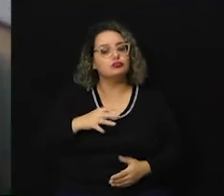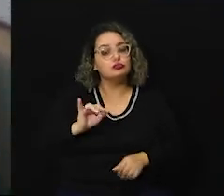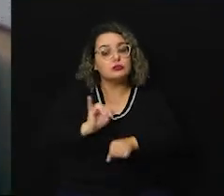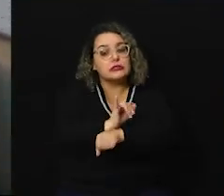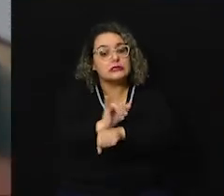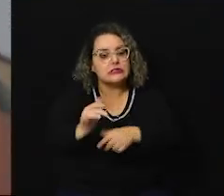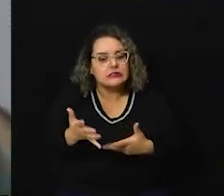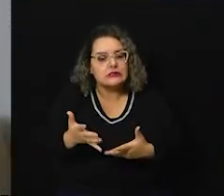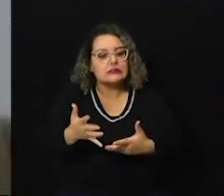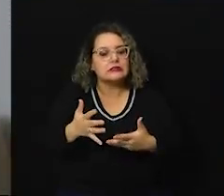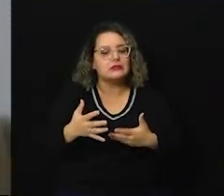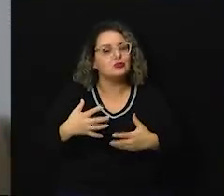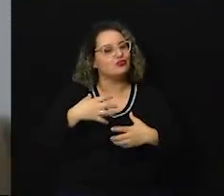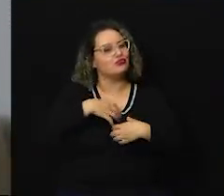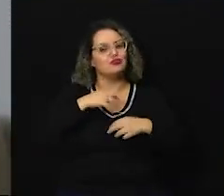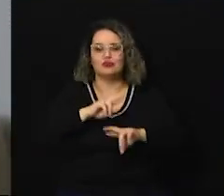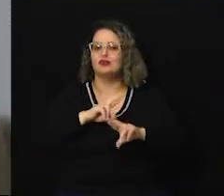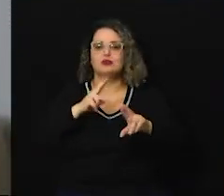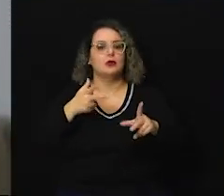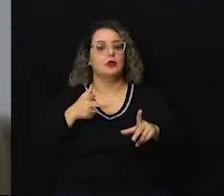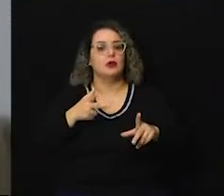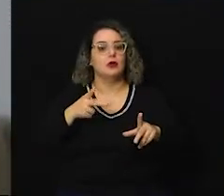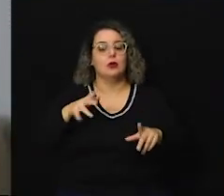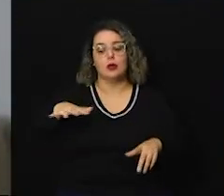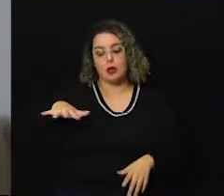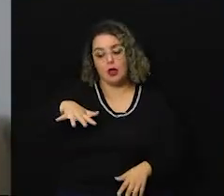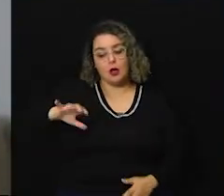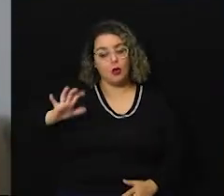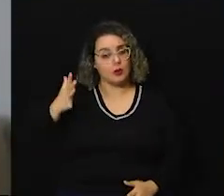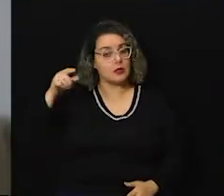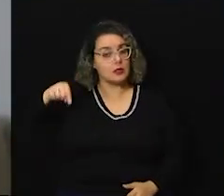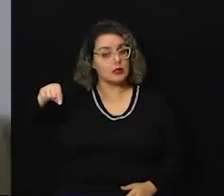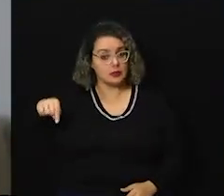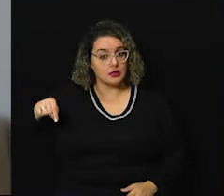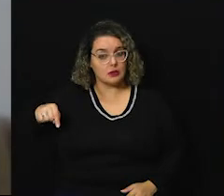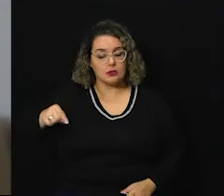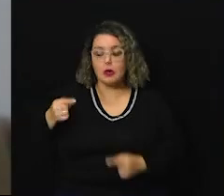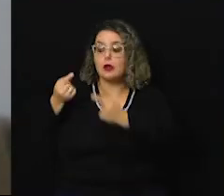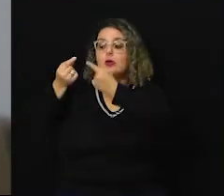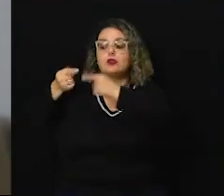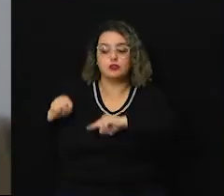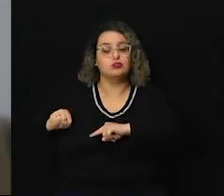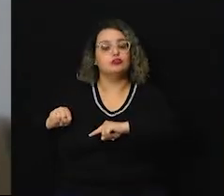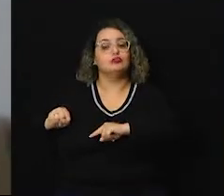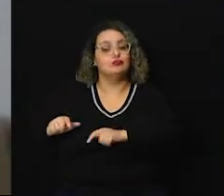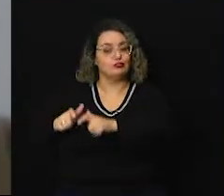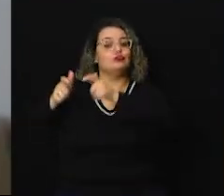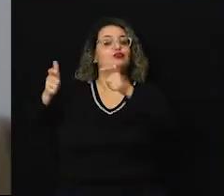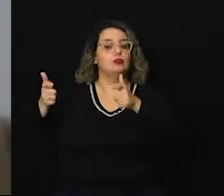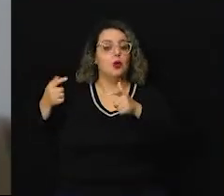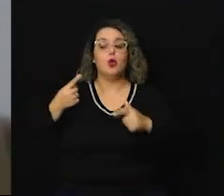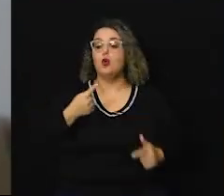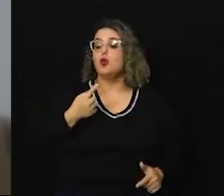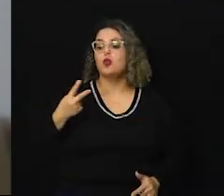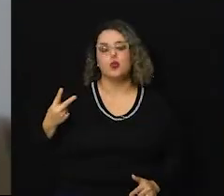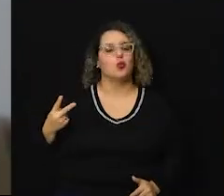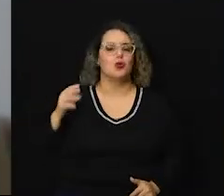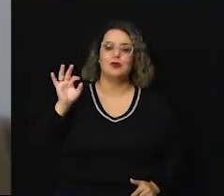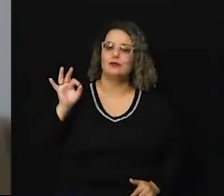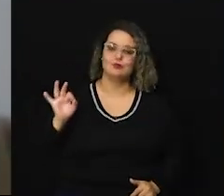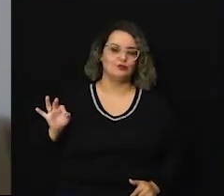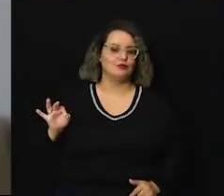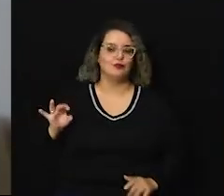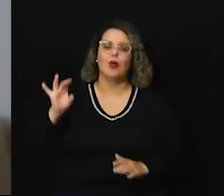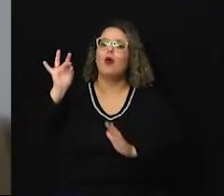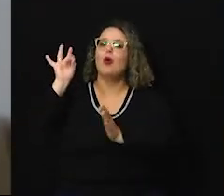agir sobre esse desmatamento diferente do que a gente tem nos errado né o cerrado tem um desafio muito grande porque apenas doze por cento do